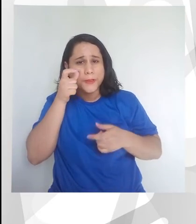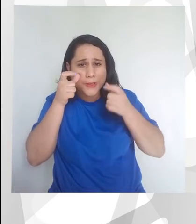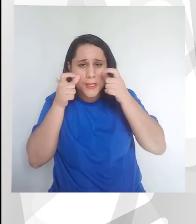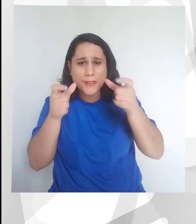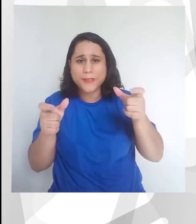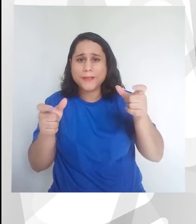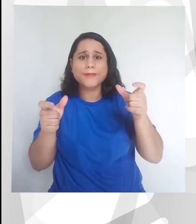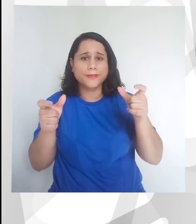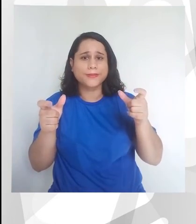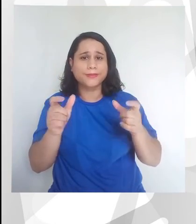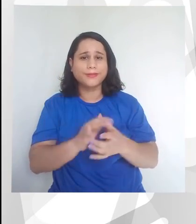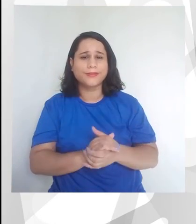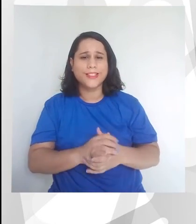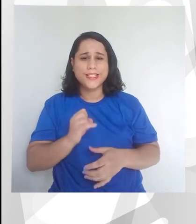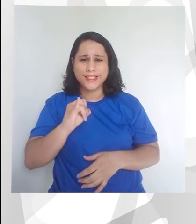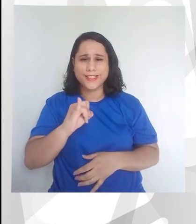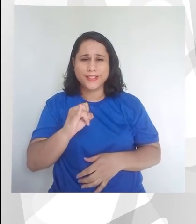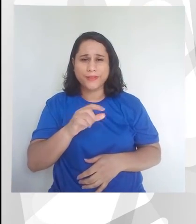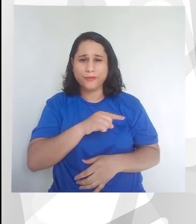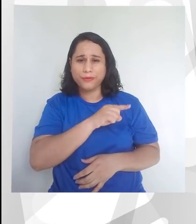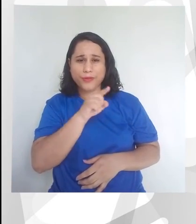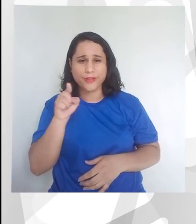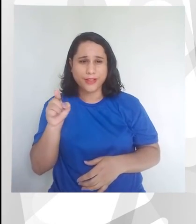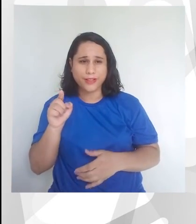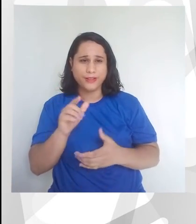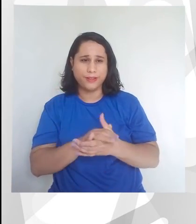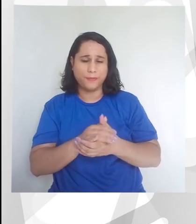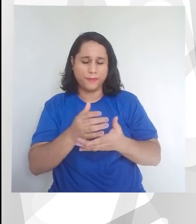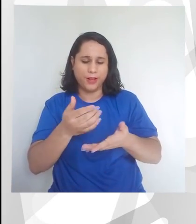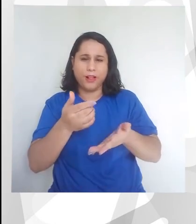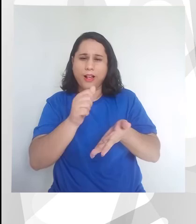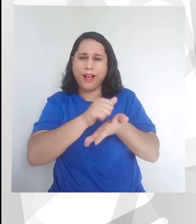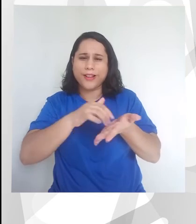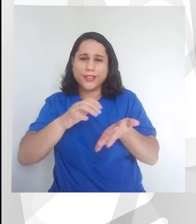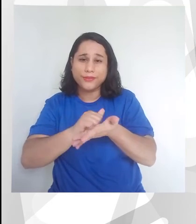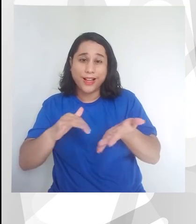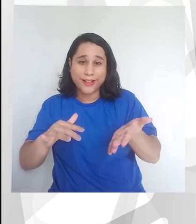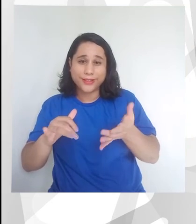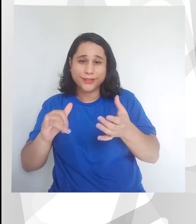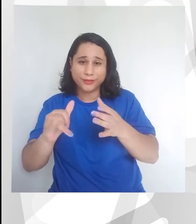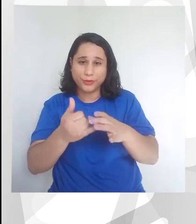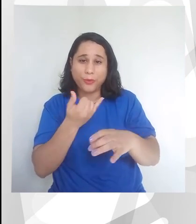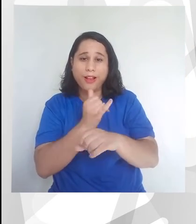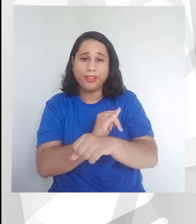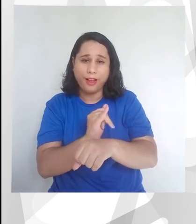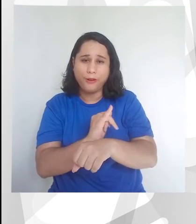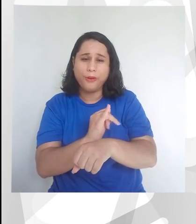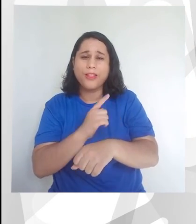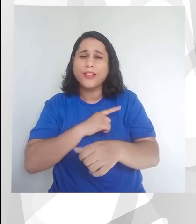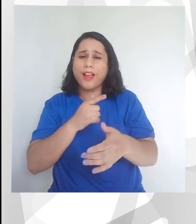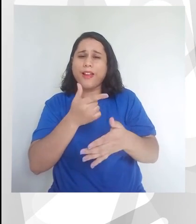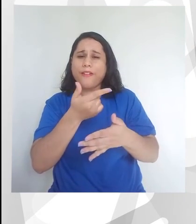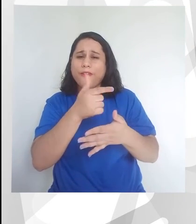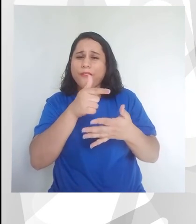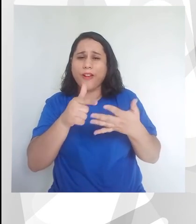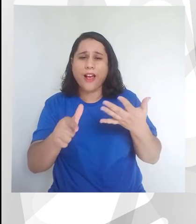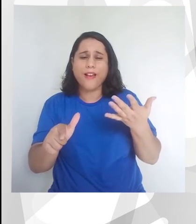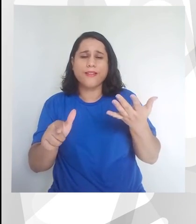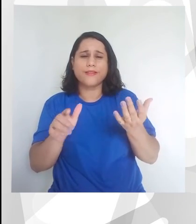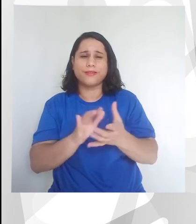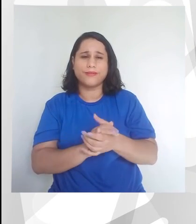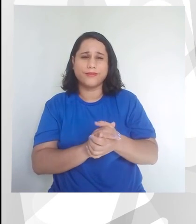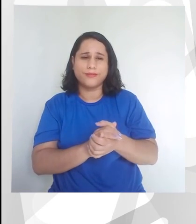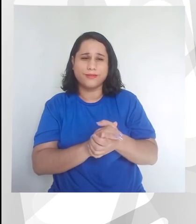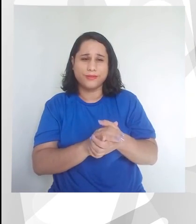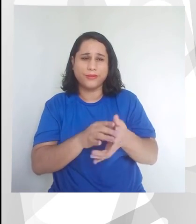de responder? Se vocês forem na minha lista aqui de exercícios aqui do canal, vocês vão ver muitas questões de conjuntos,